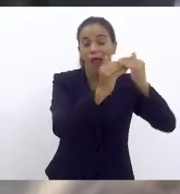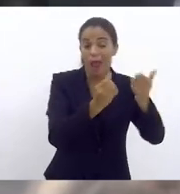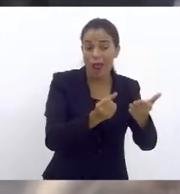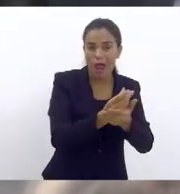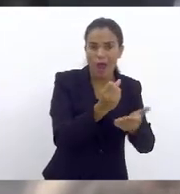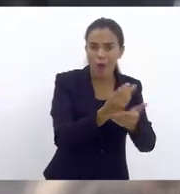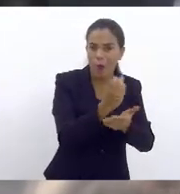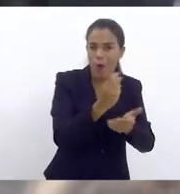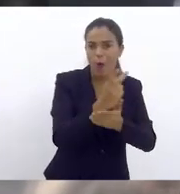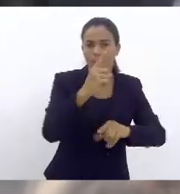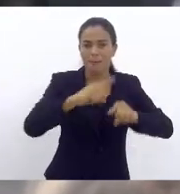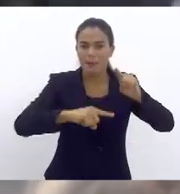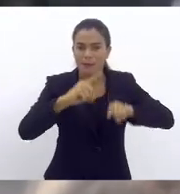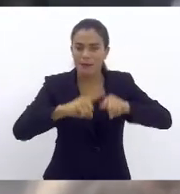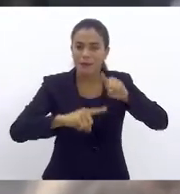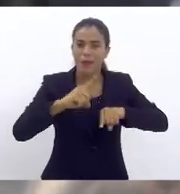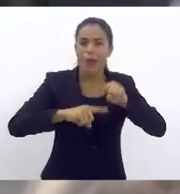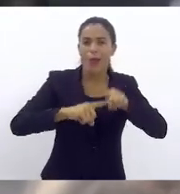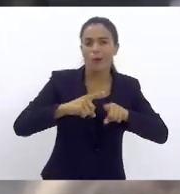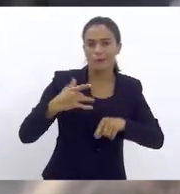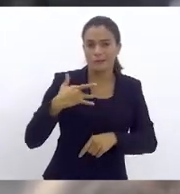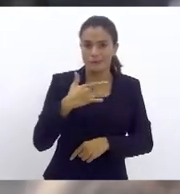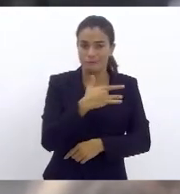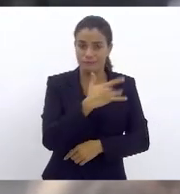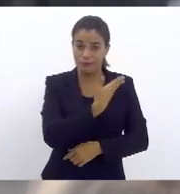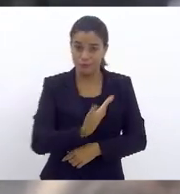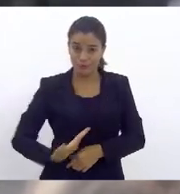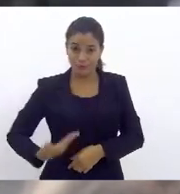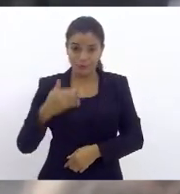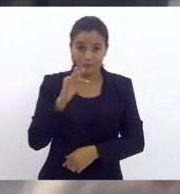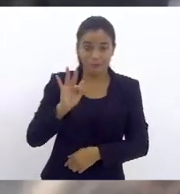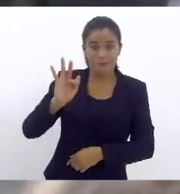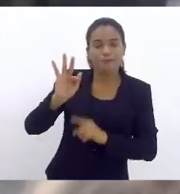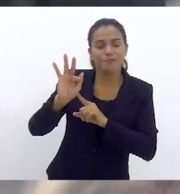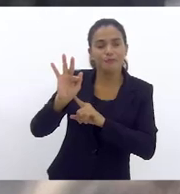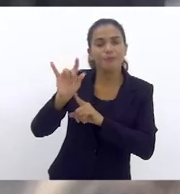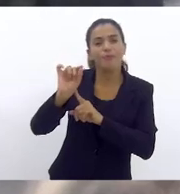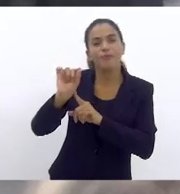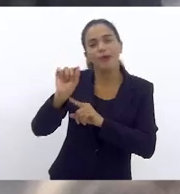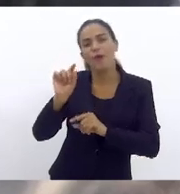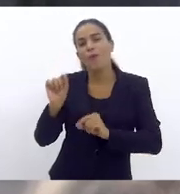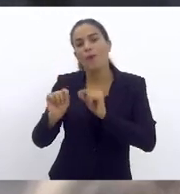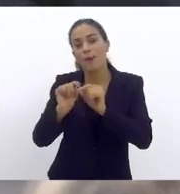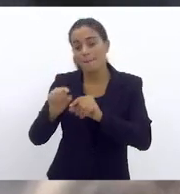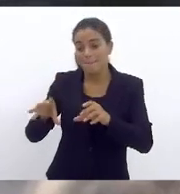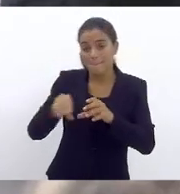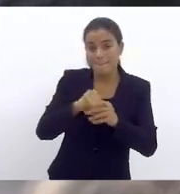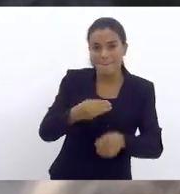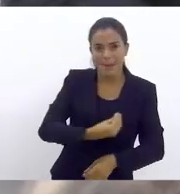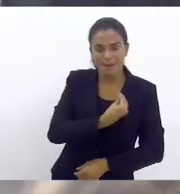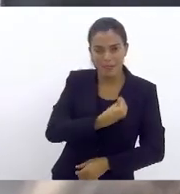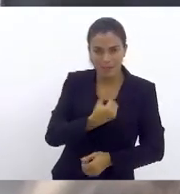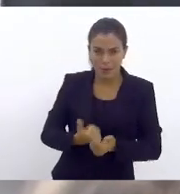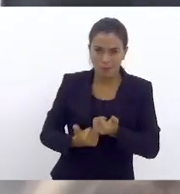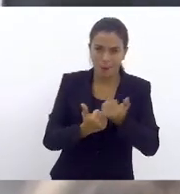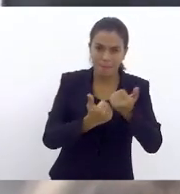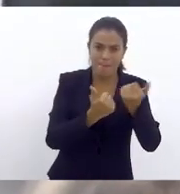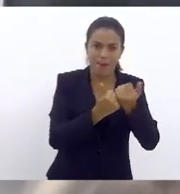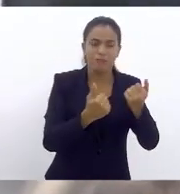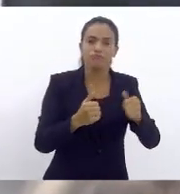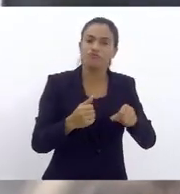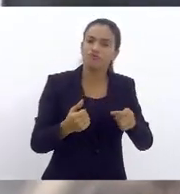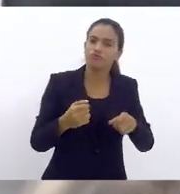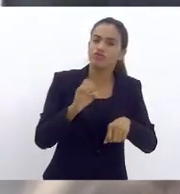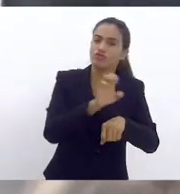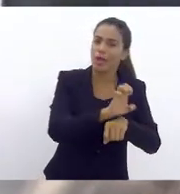centralizadas e utilização do poder de compra do governo federal evidentemente que né com participação em parceria dos Estados de municípios